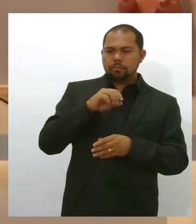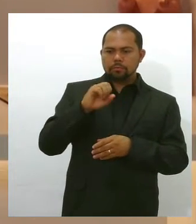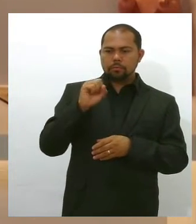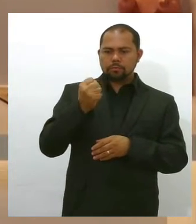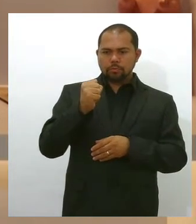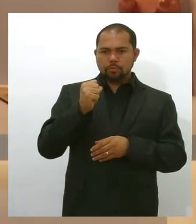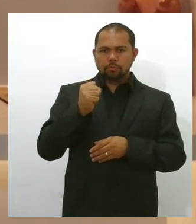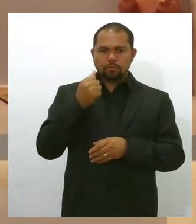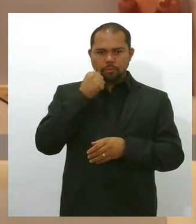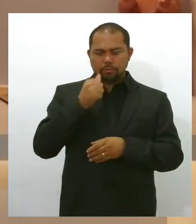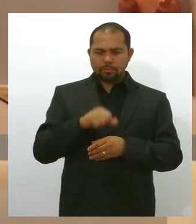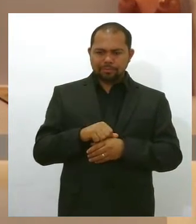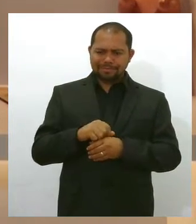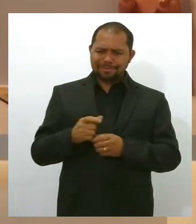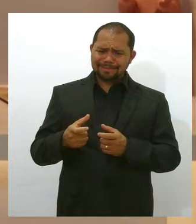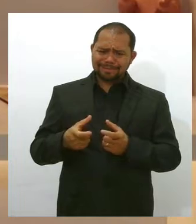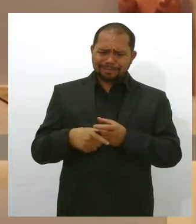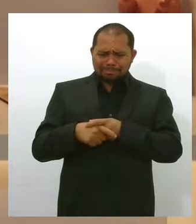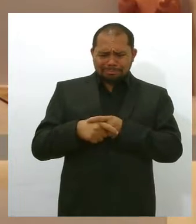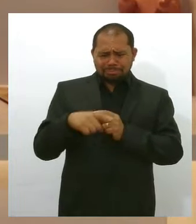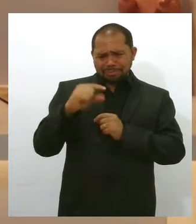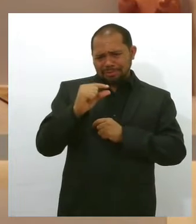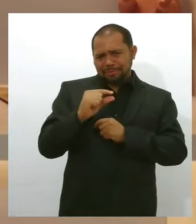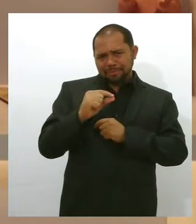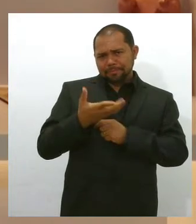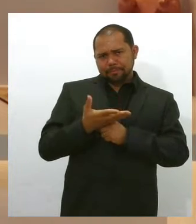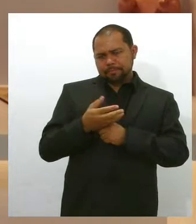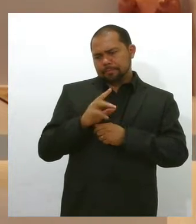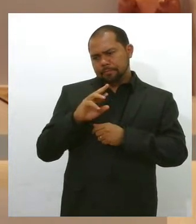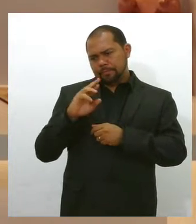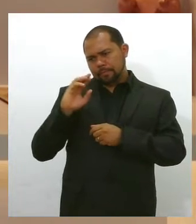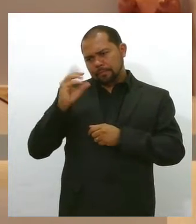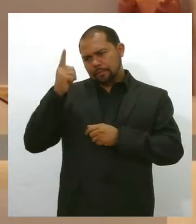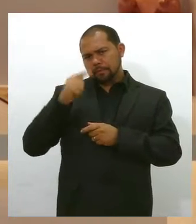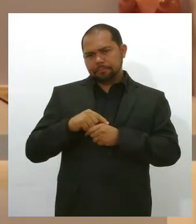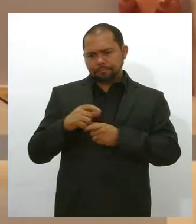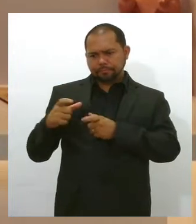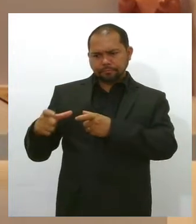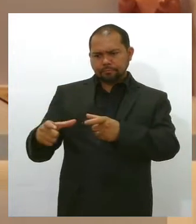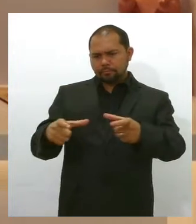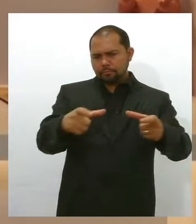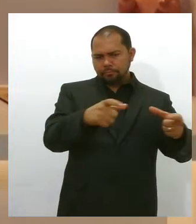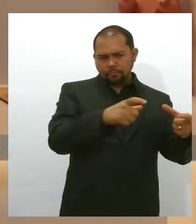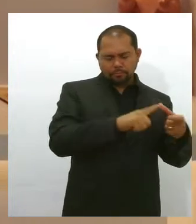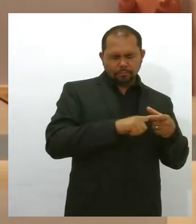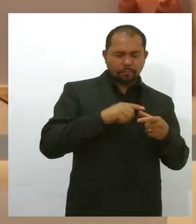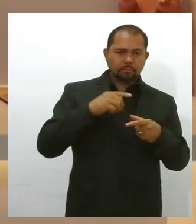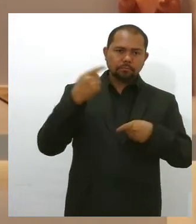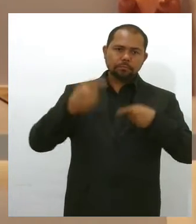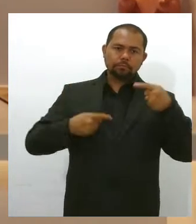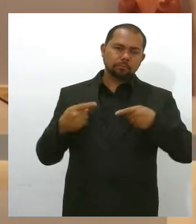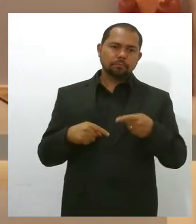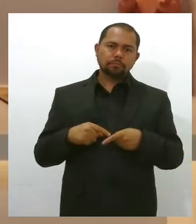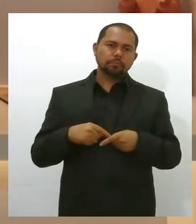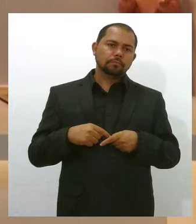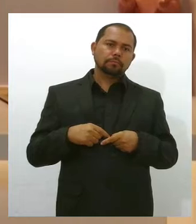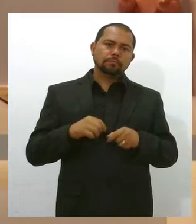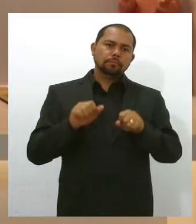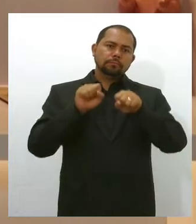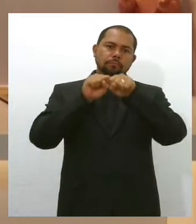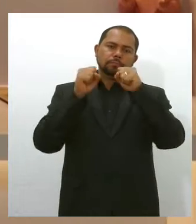se replica obviamente em todas as esferas da política do Brasil na Câmara vereadores da Assembleia isso é